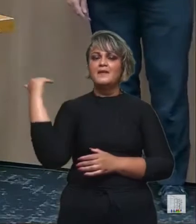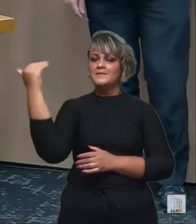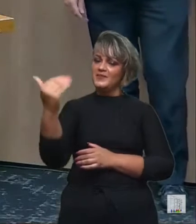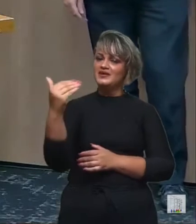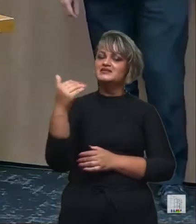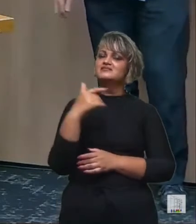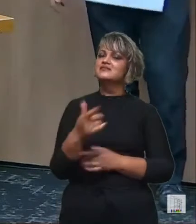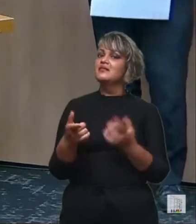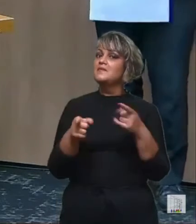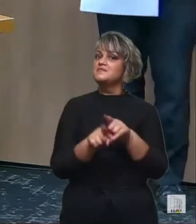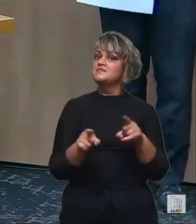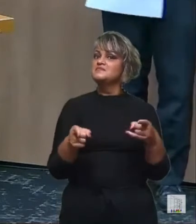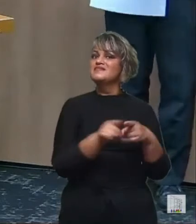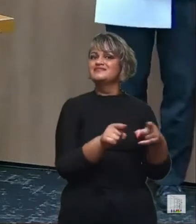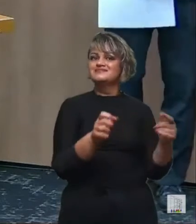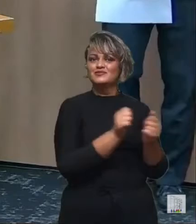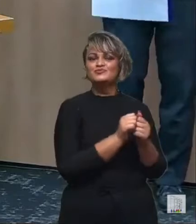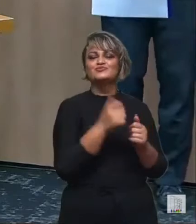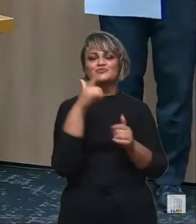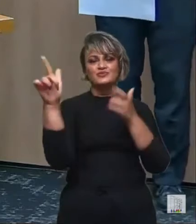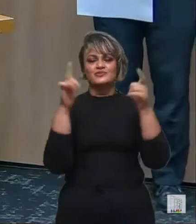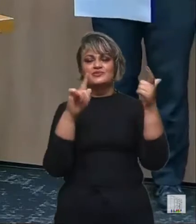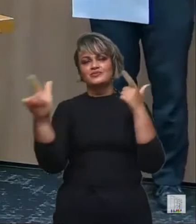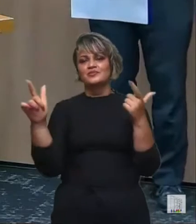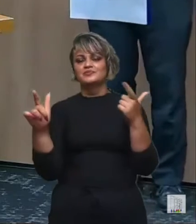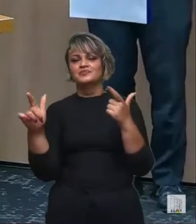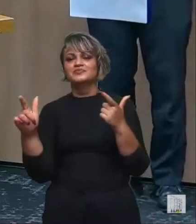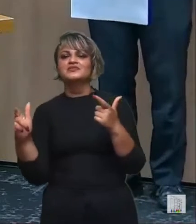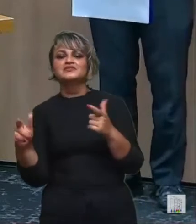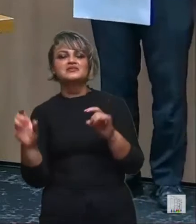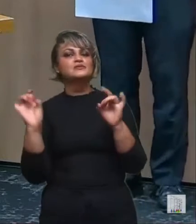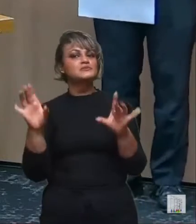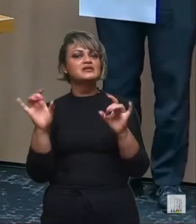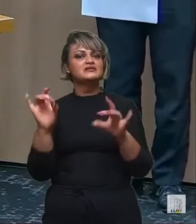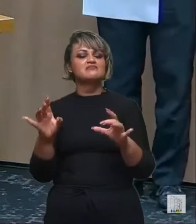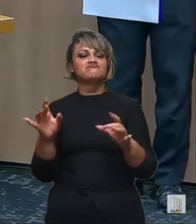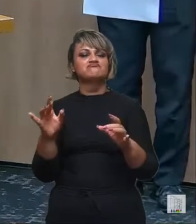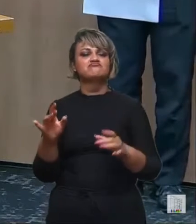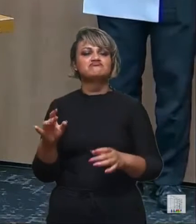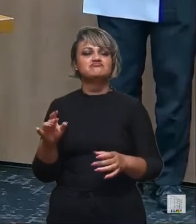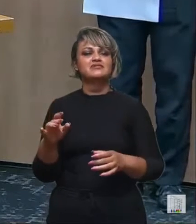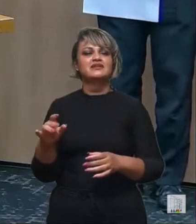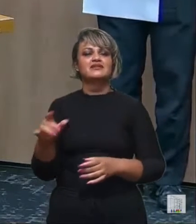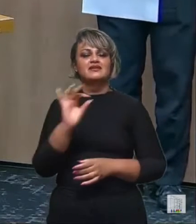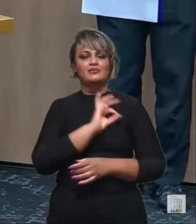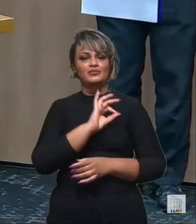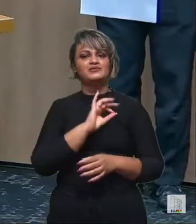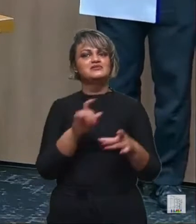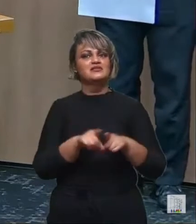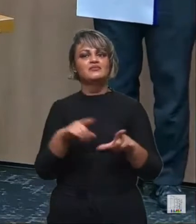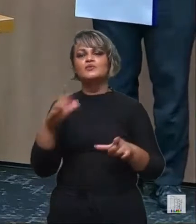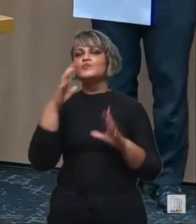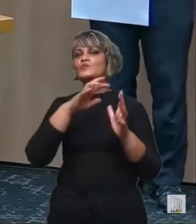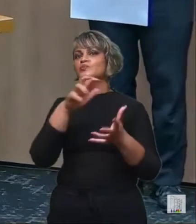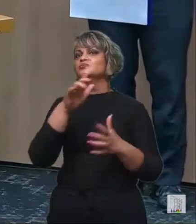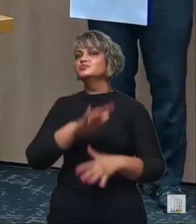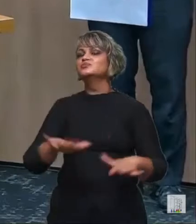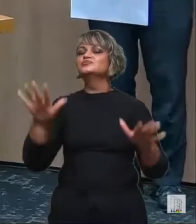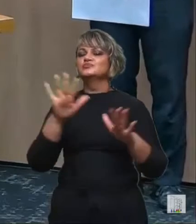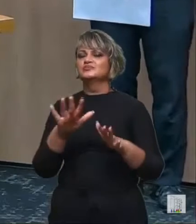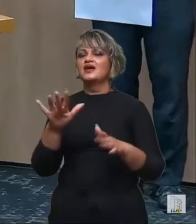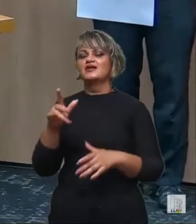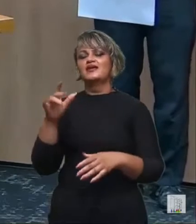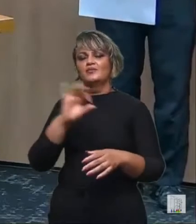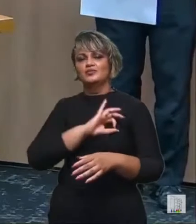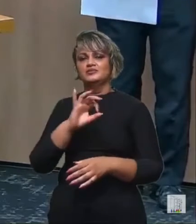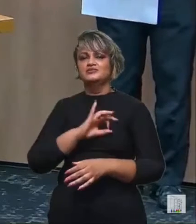essa parceria consolidada com tão prestigiada e reconhecida polícia no mundo inteiro, que é a Polícia Judiciária